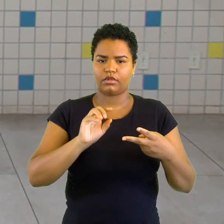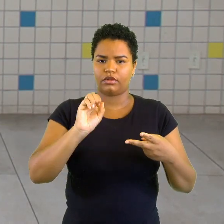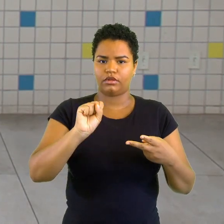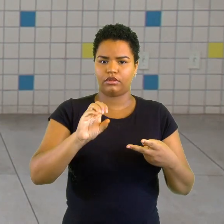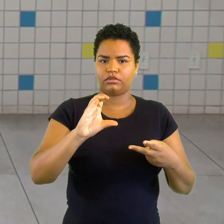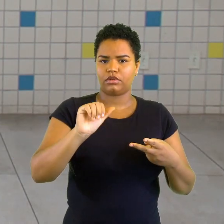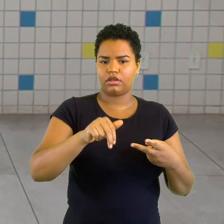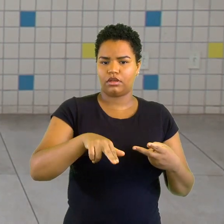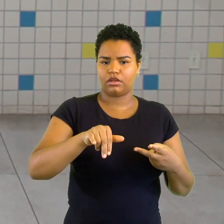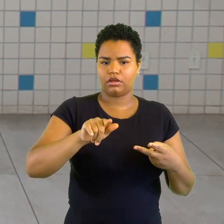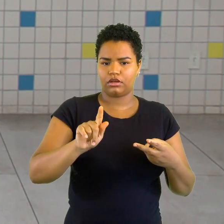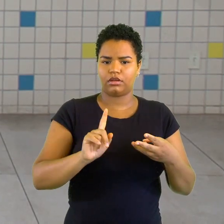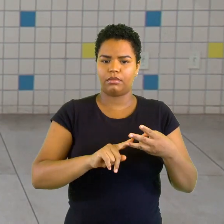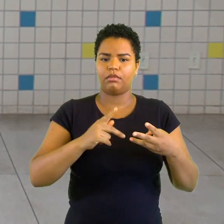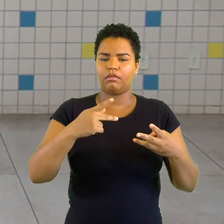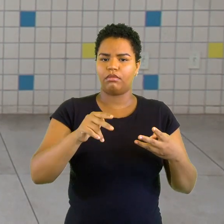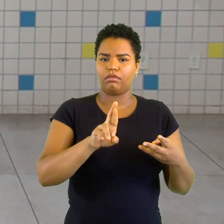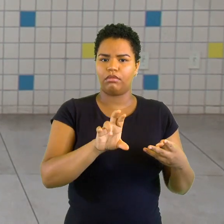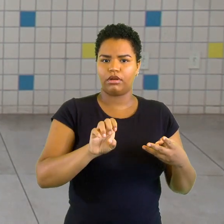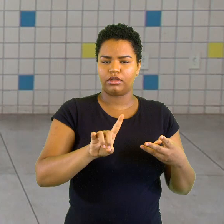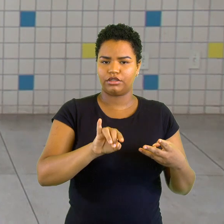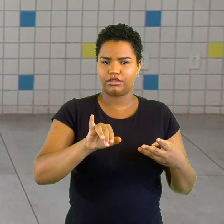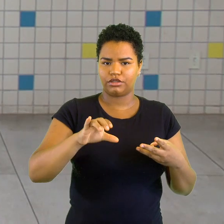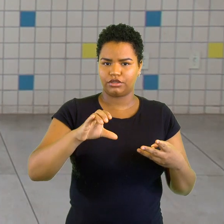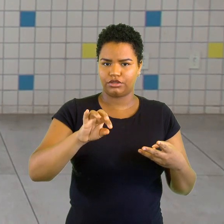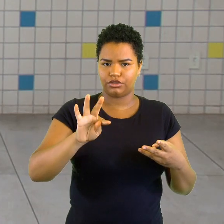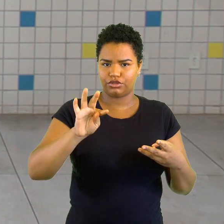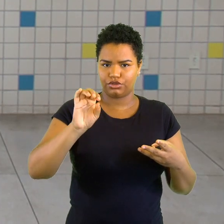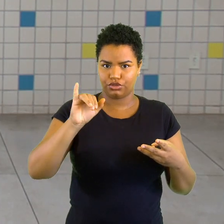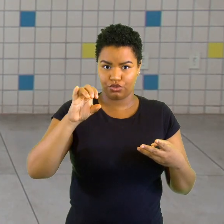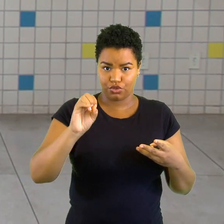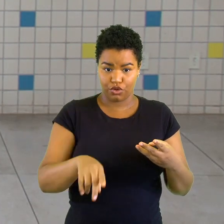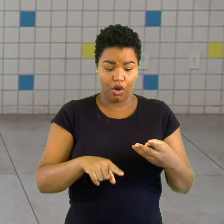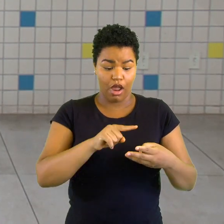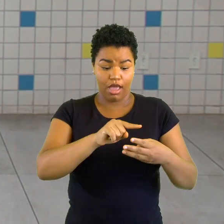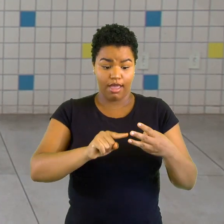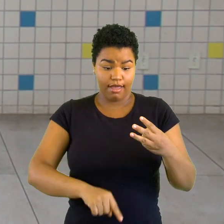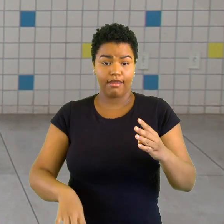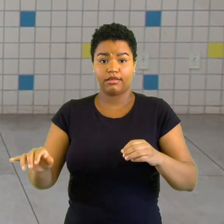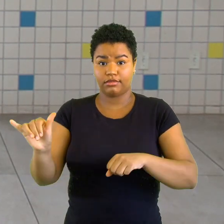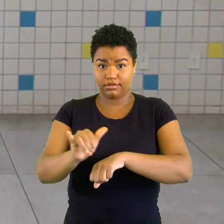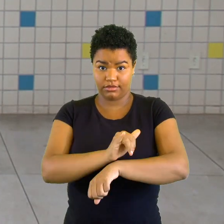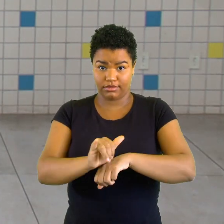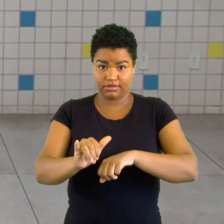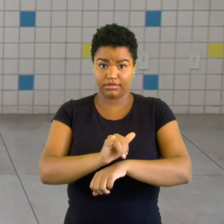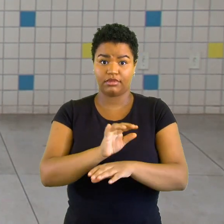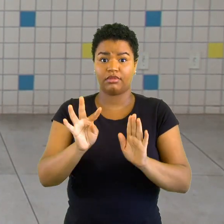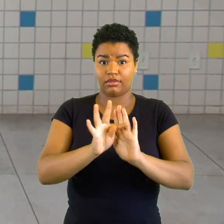três técnicas, elas ajudarão muito vocês, não só na língua inglesa, como também nos